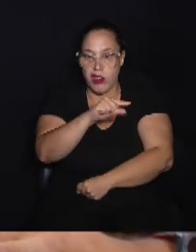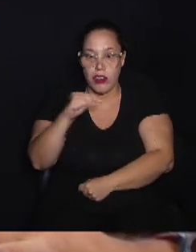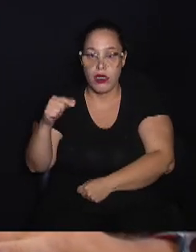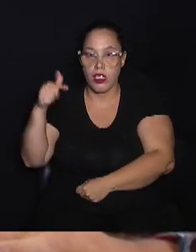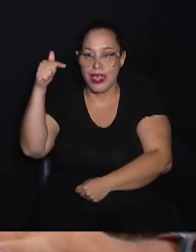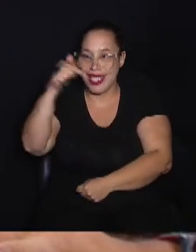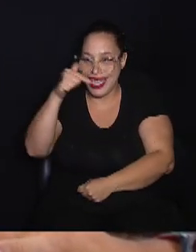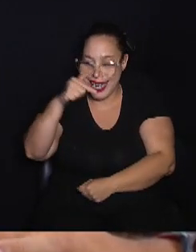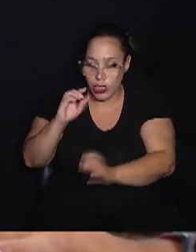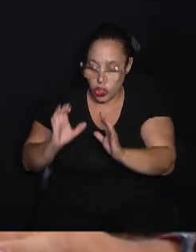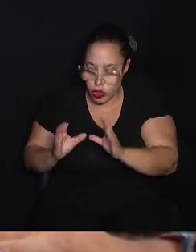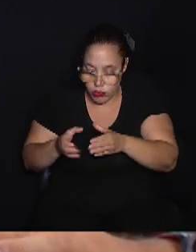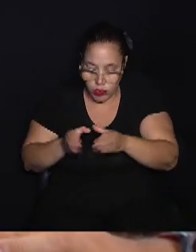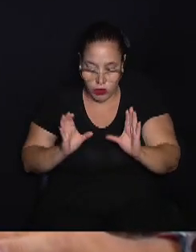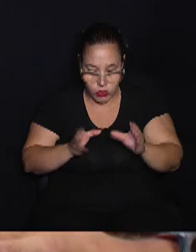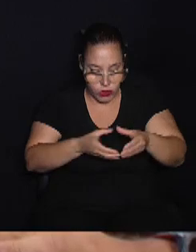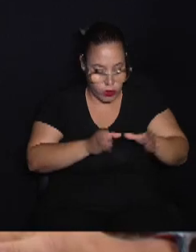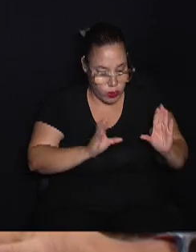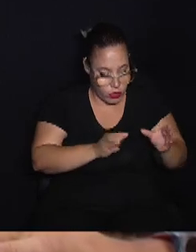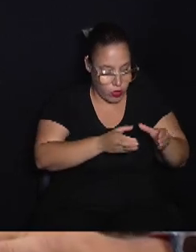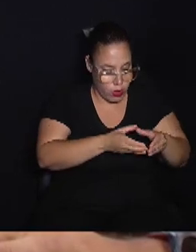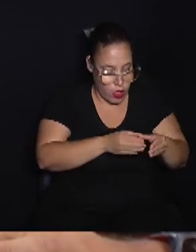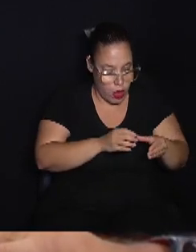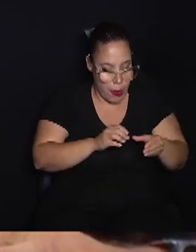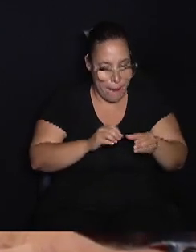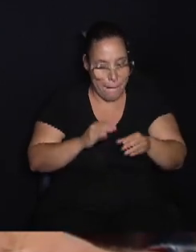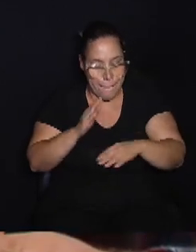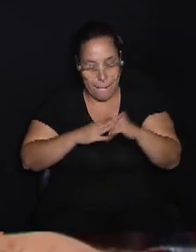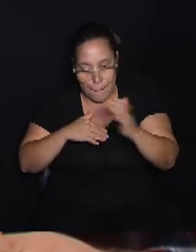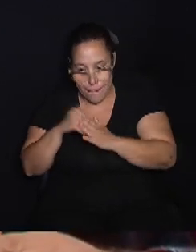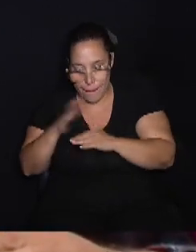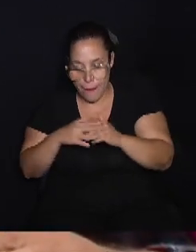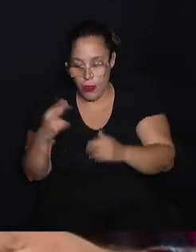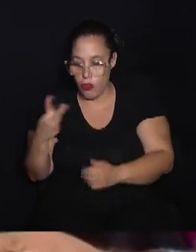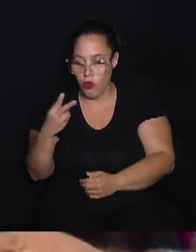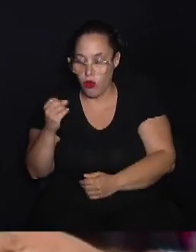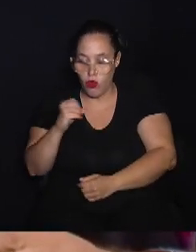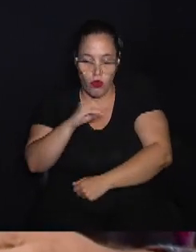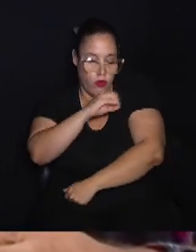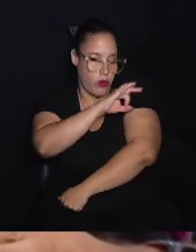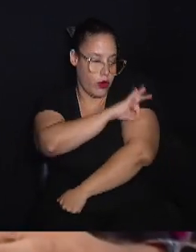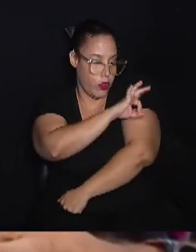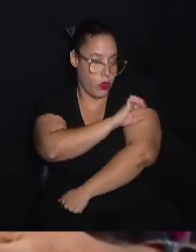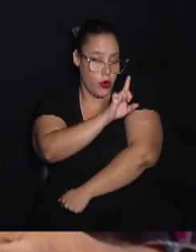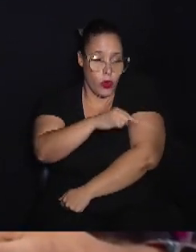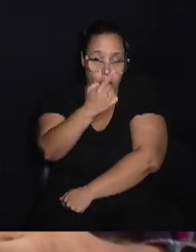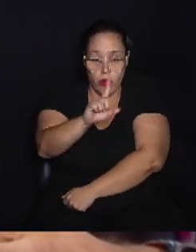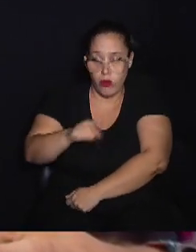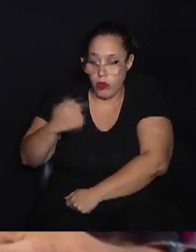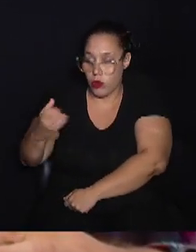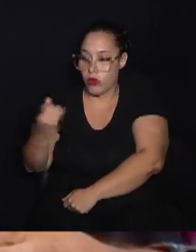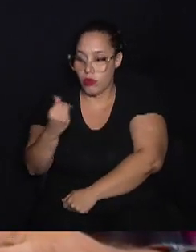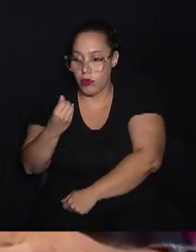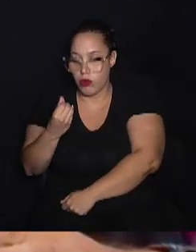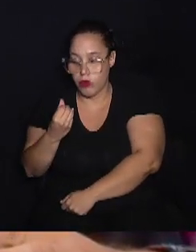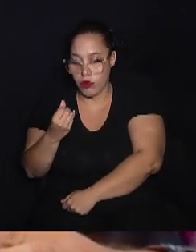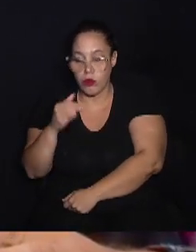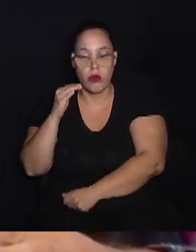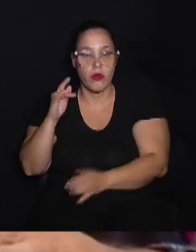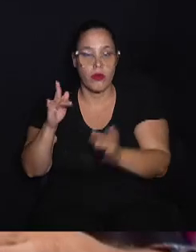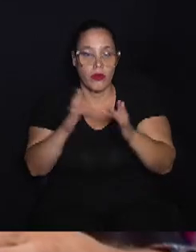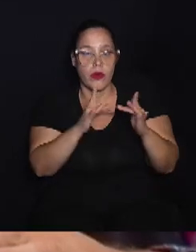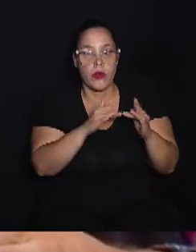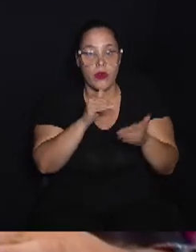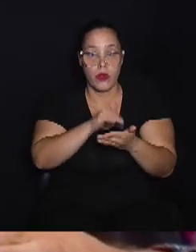equipes e de manejo de árvores fomos para 20 só na prefeitura fora outras seis que foram contratadas pela